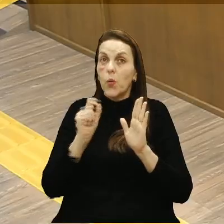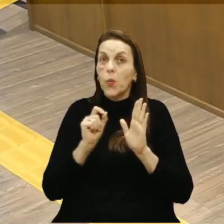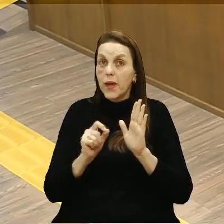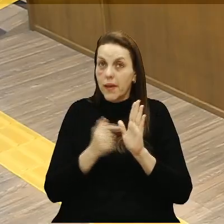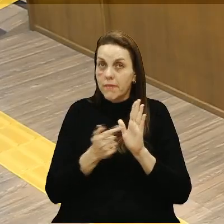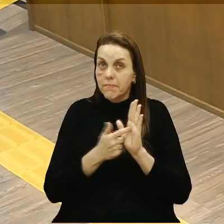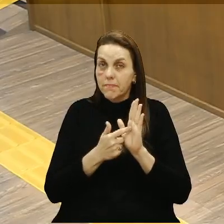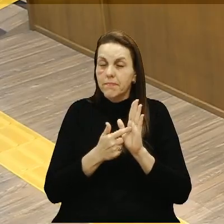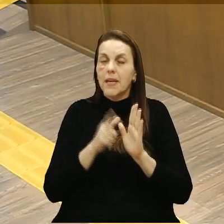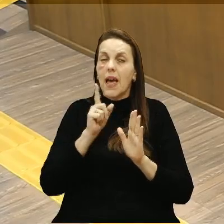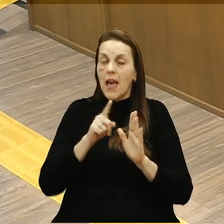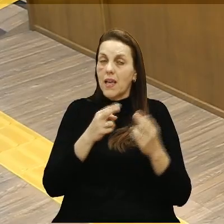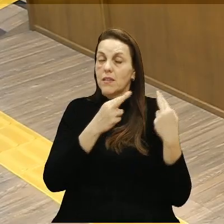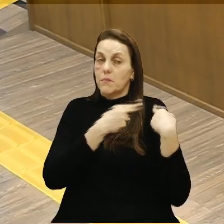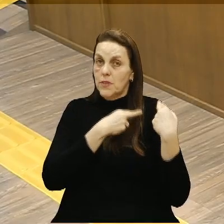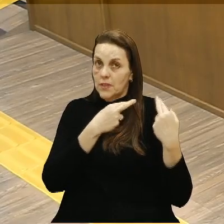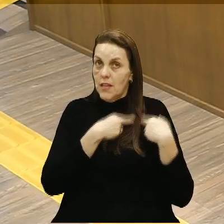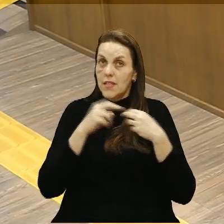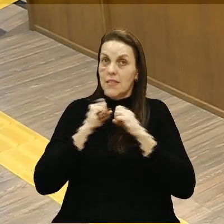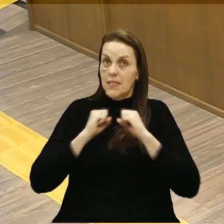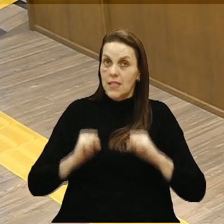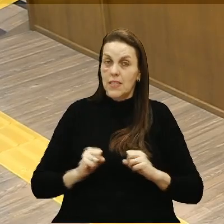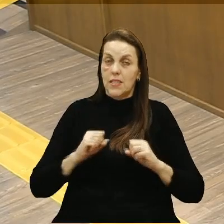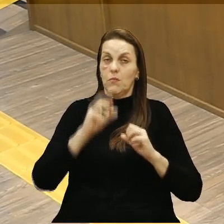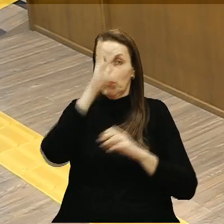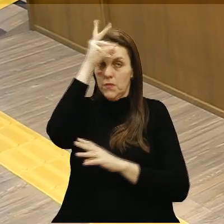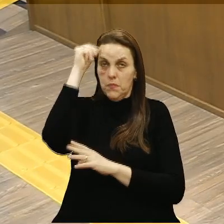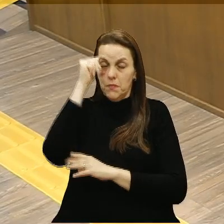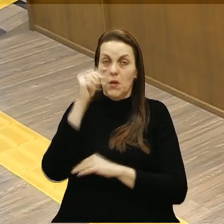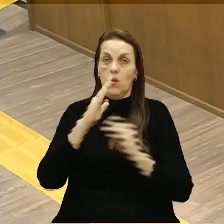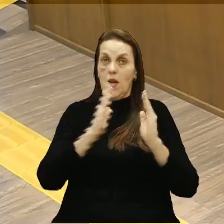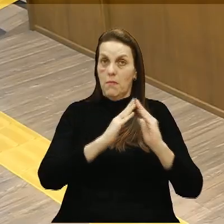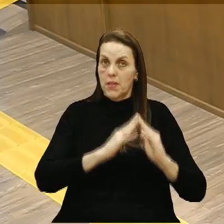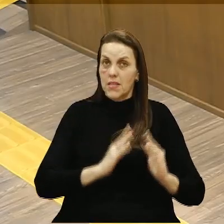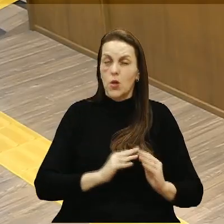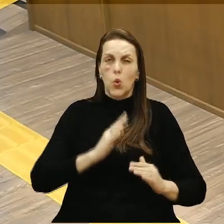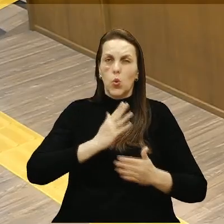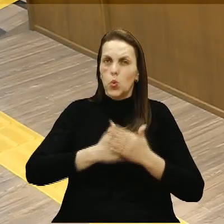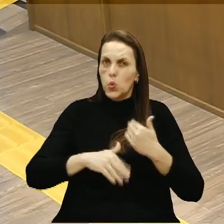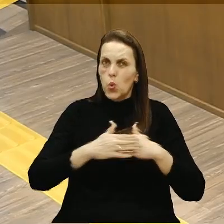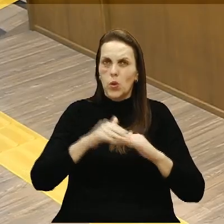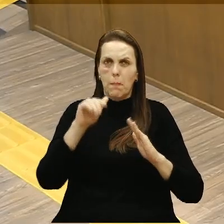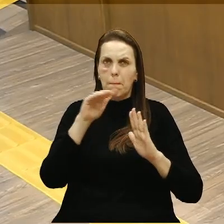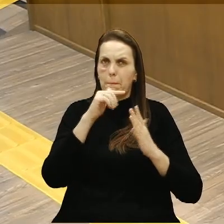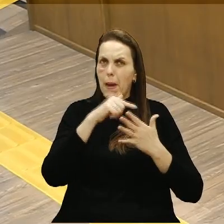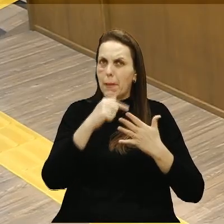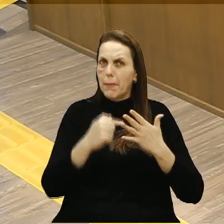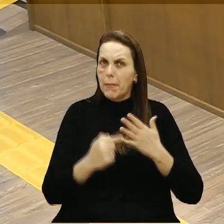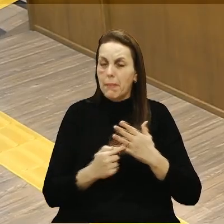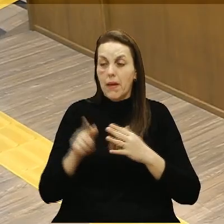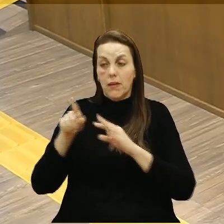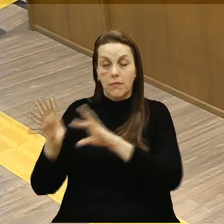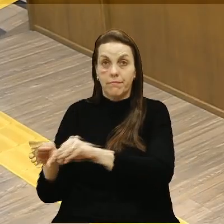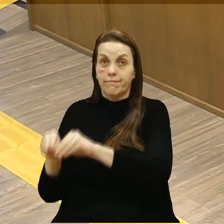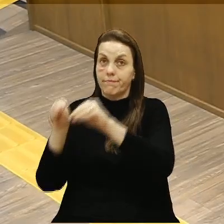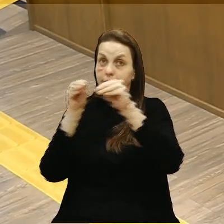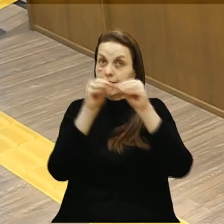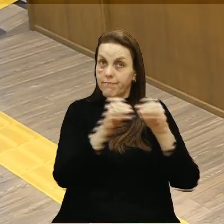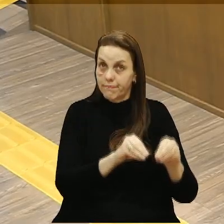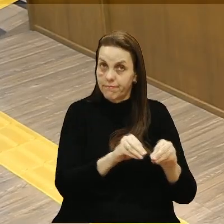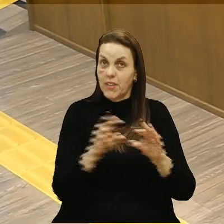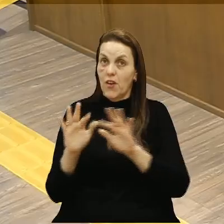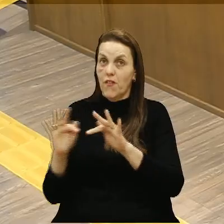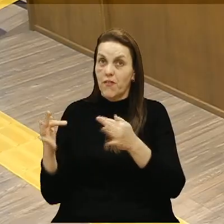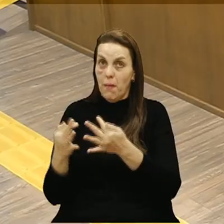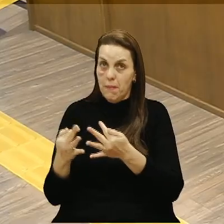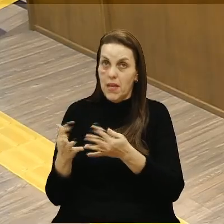a cargo da Secretaria Municipal da Habitação todas as providências necessárias para a remoção e realocação dos núcleos familiares